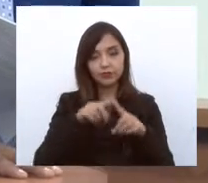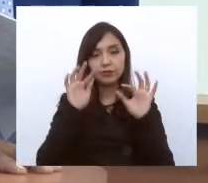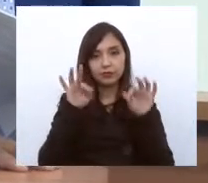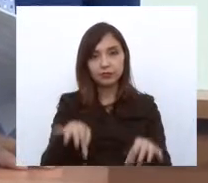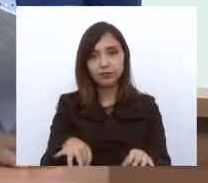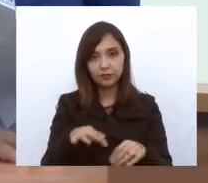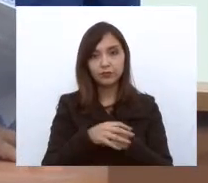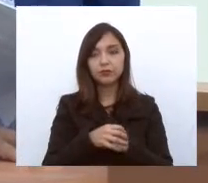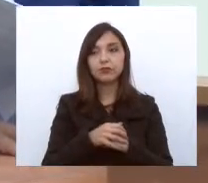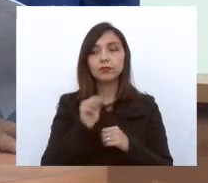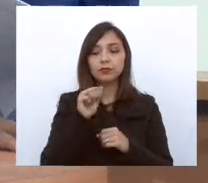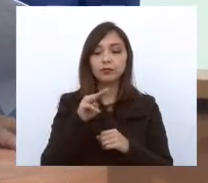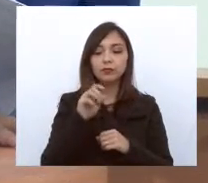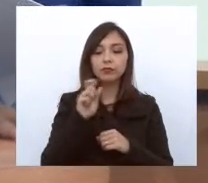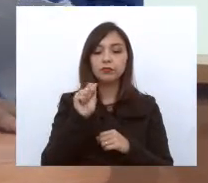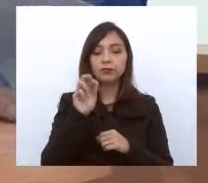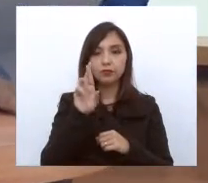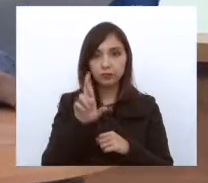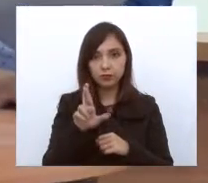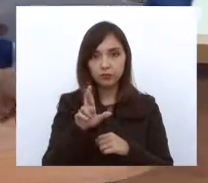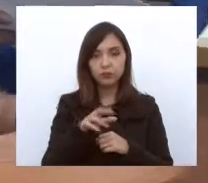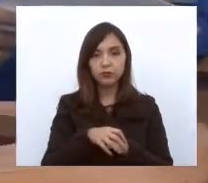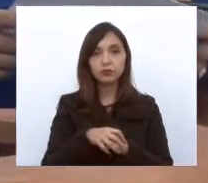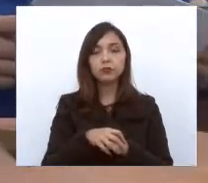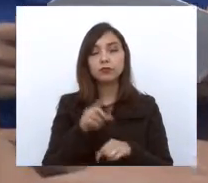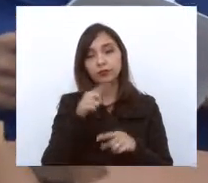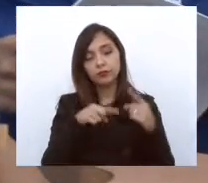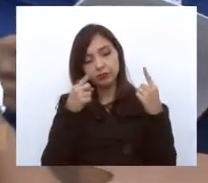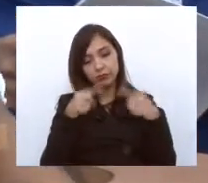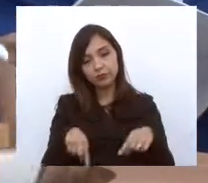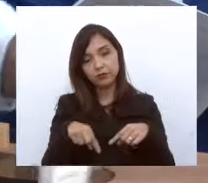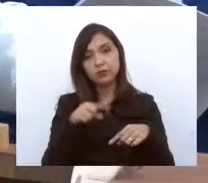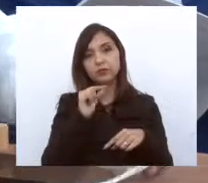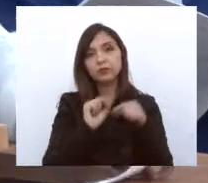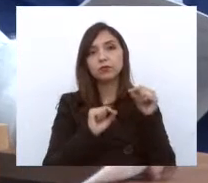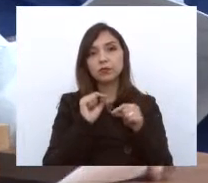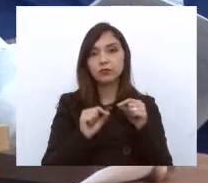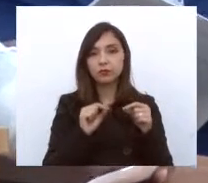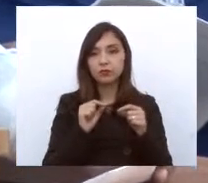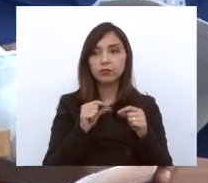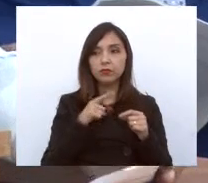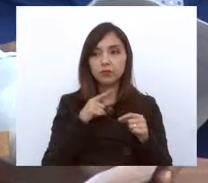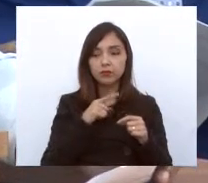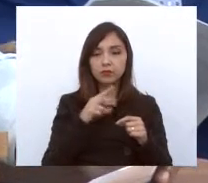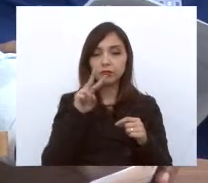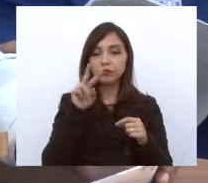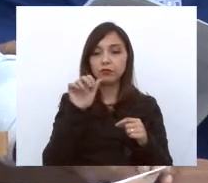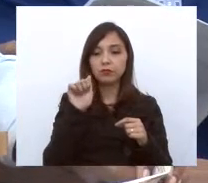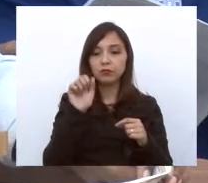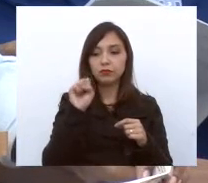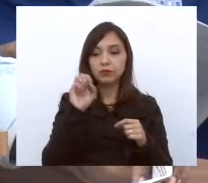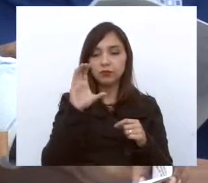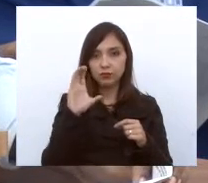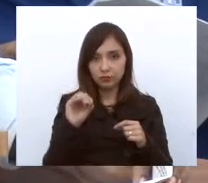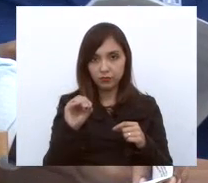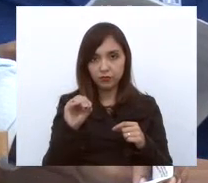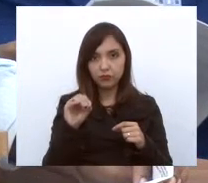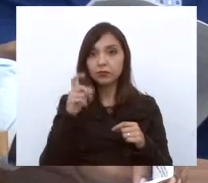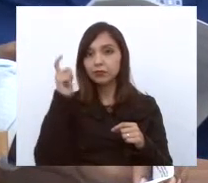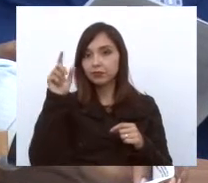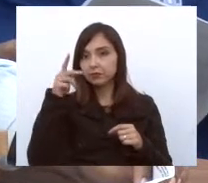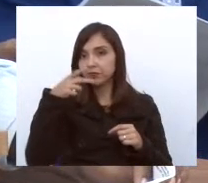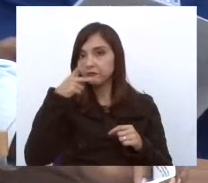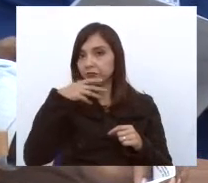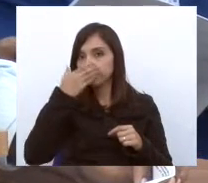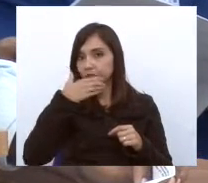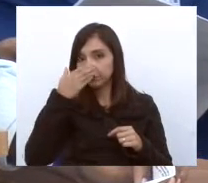campeonato amador. Né? Vai estar disputando, vai ser realizado com o Vasco, do Jardim Paraíso, né,